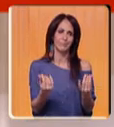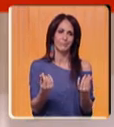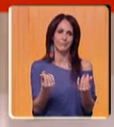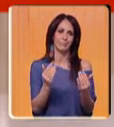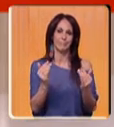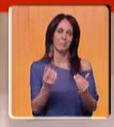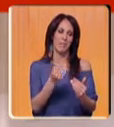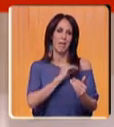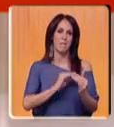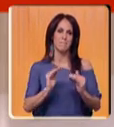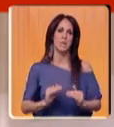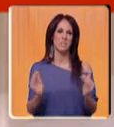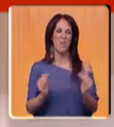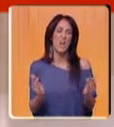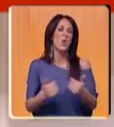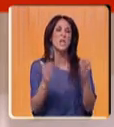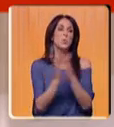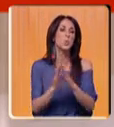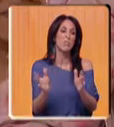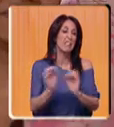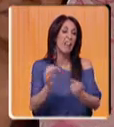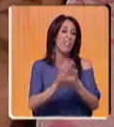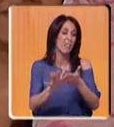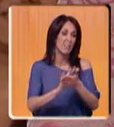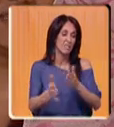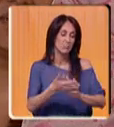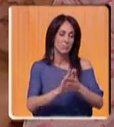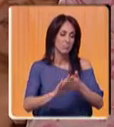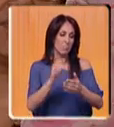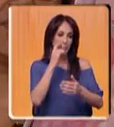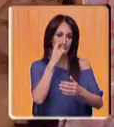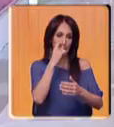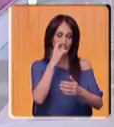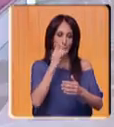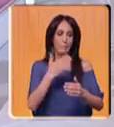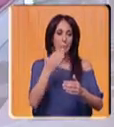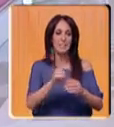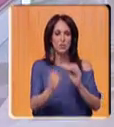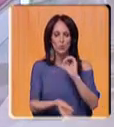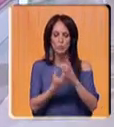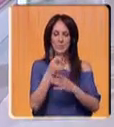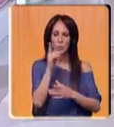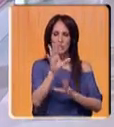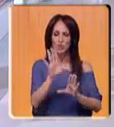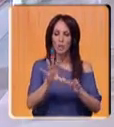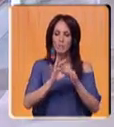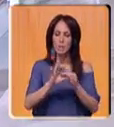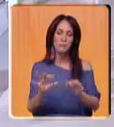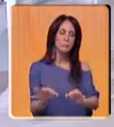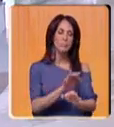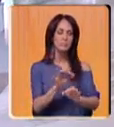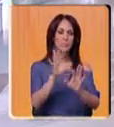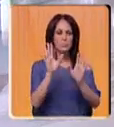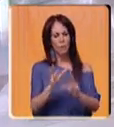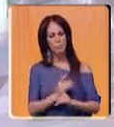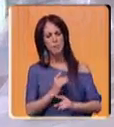clássico. Agora já nem o ligeiro é, não é? Está tão agora... bom que já nem o ligeiro é. Mas de facto. Mas daqui a pouco vamos ter uma surpresa que já tem a ver com isto. Tenho essa preparação